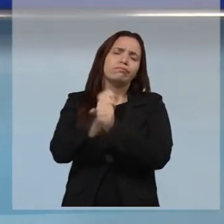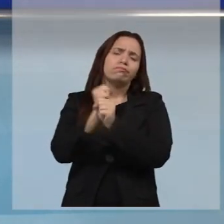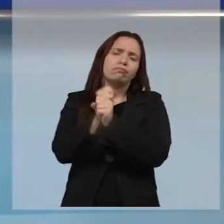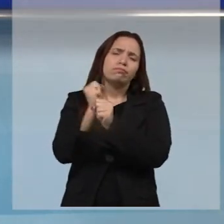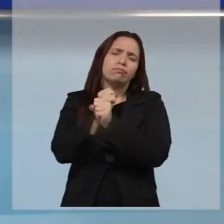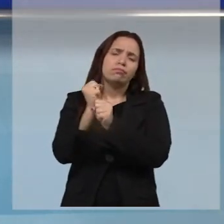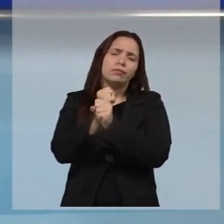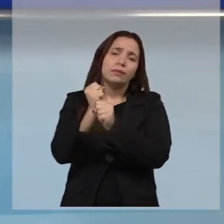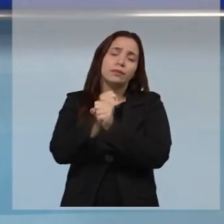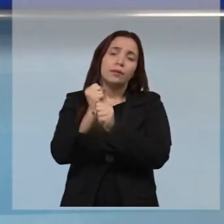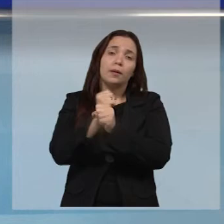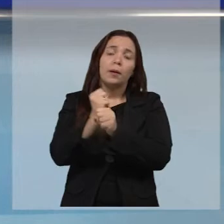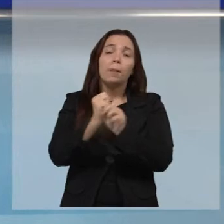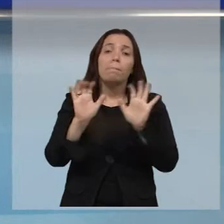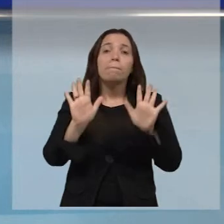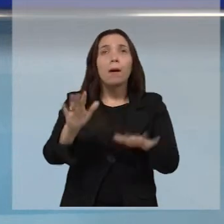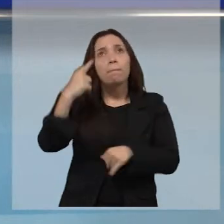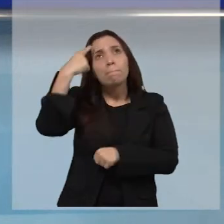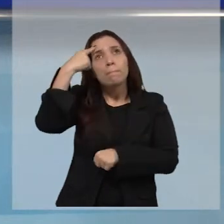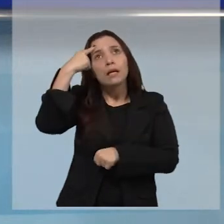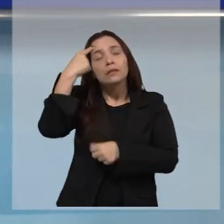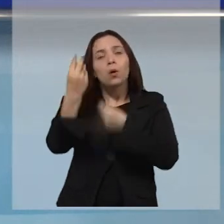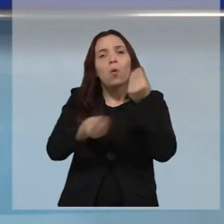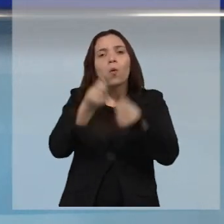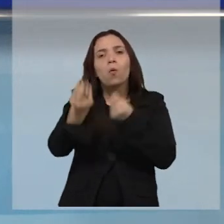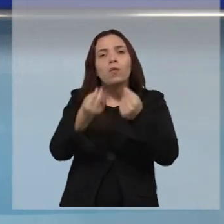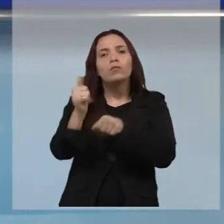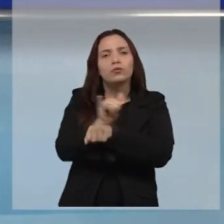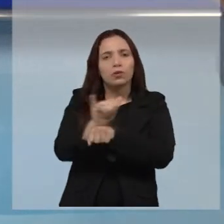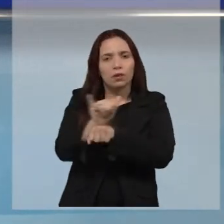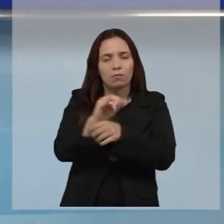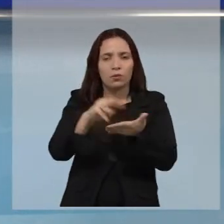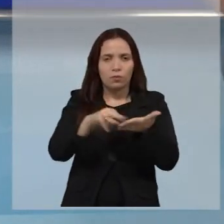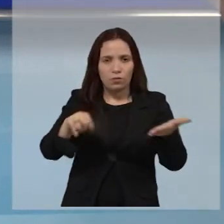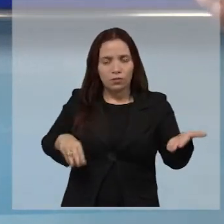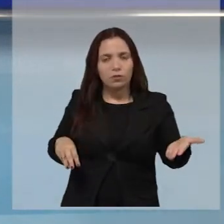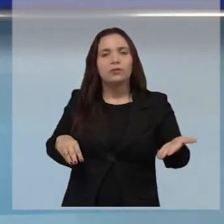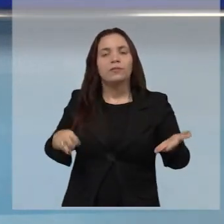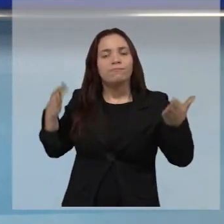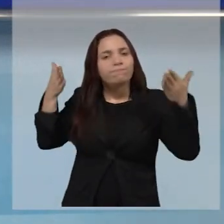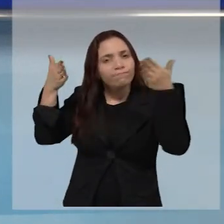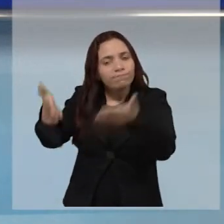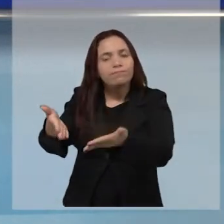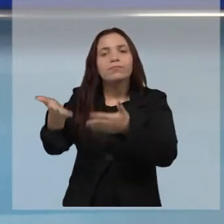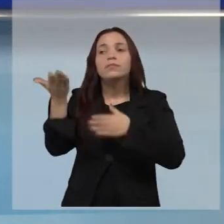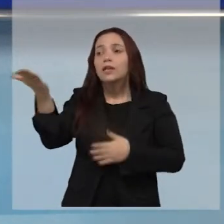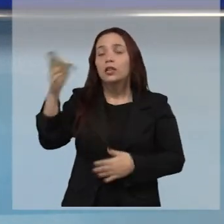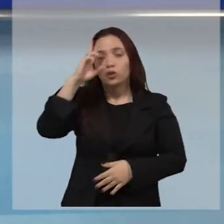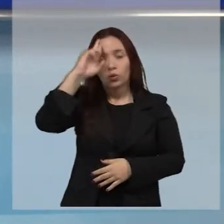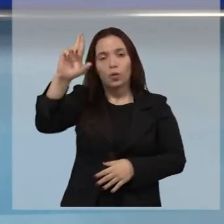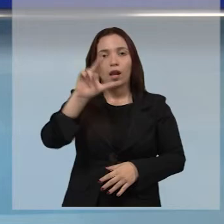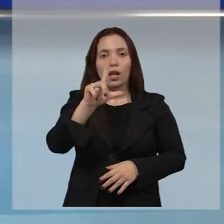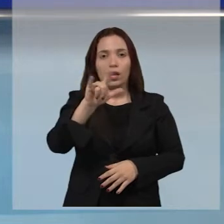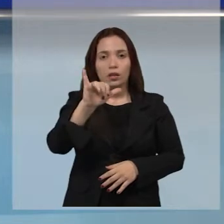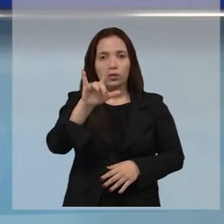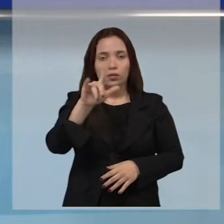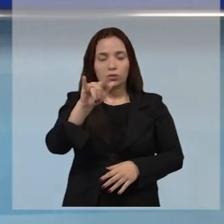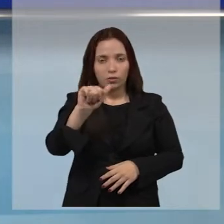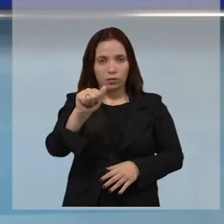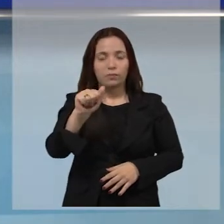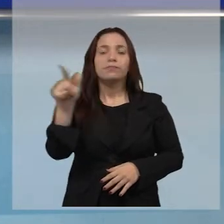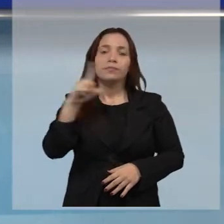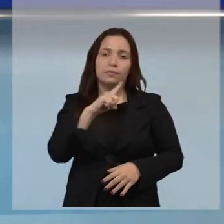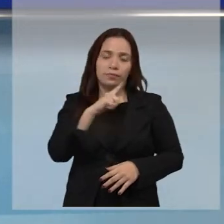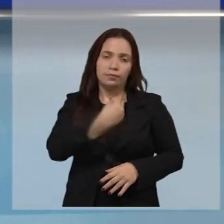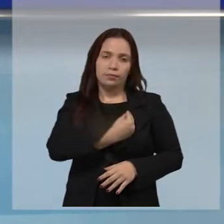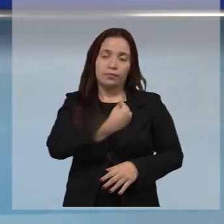que se diga. Mas é uma questão de método, que a responsável por isso, a doutora Lídia, está aqui.